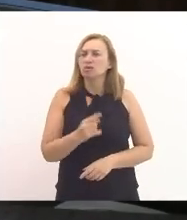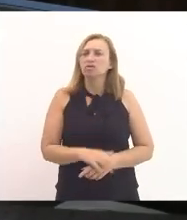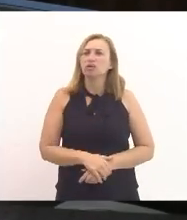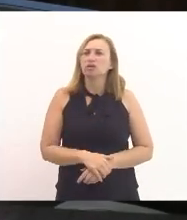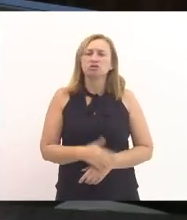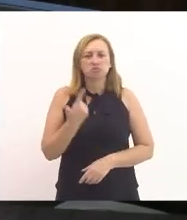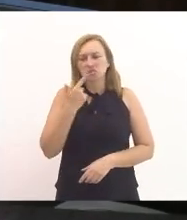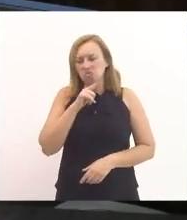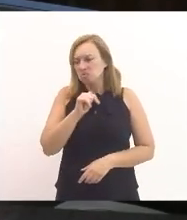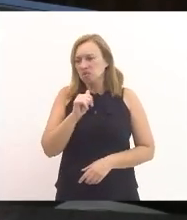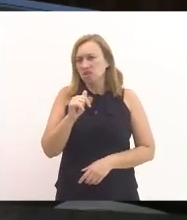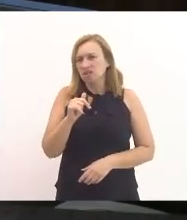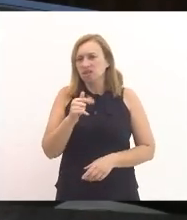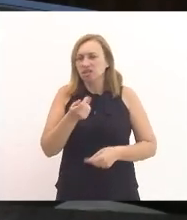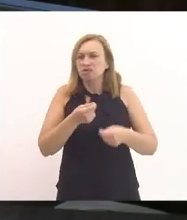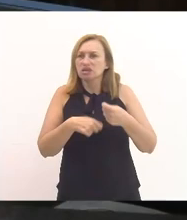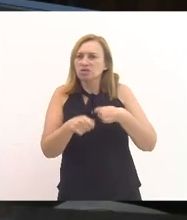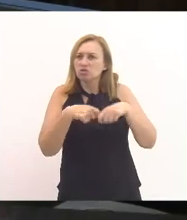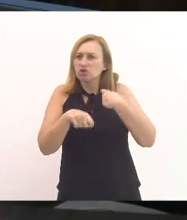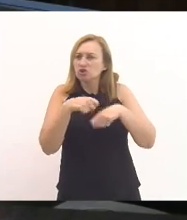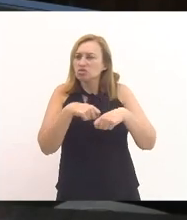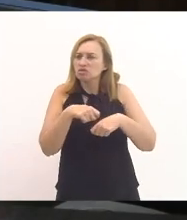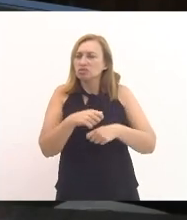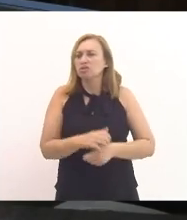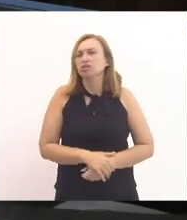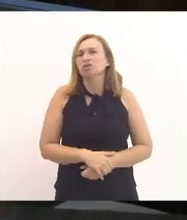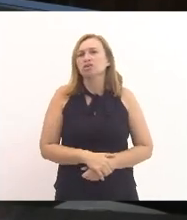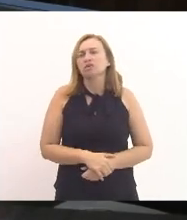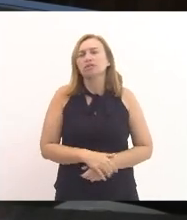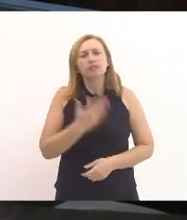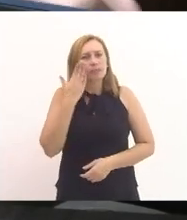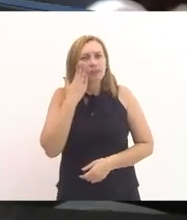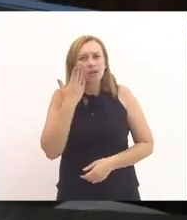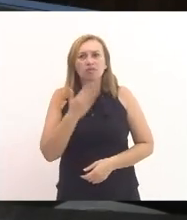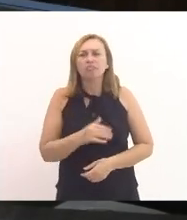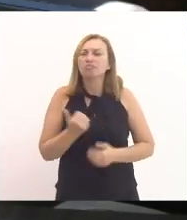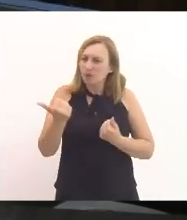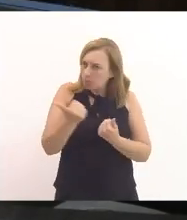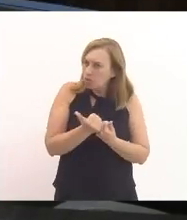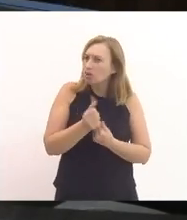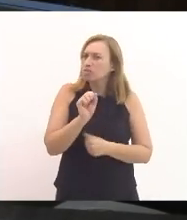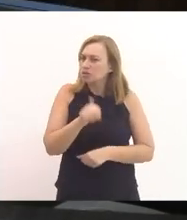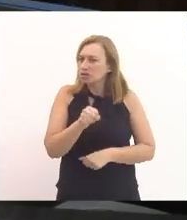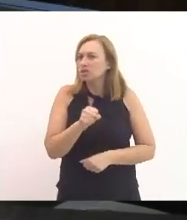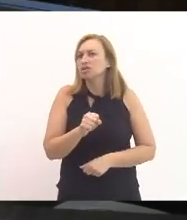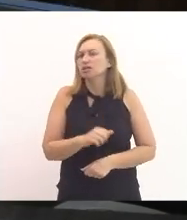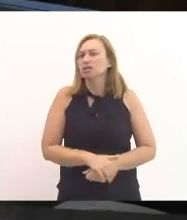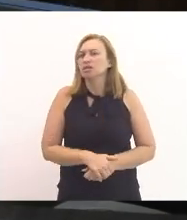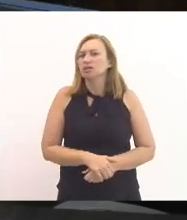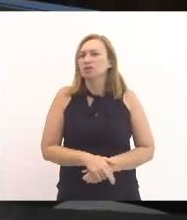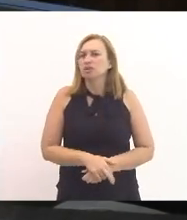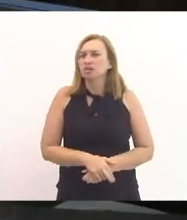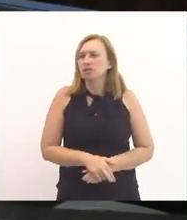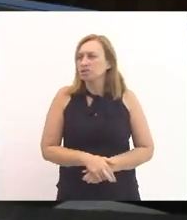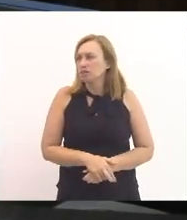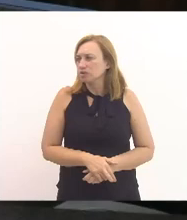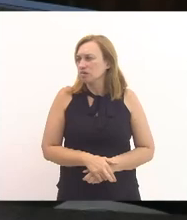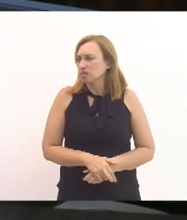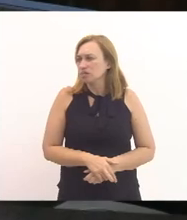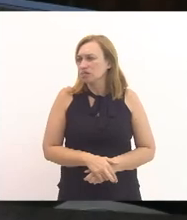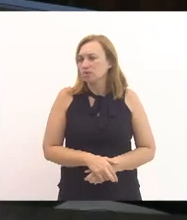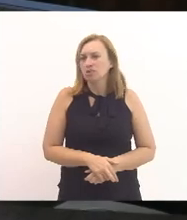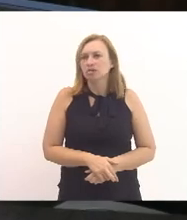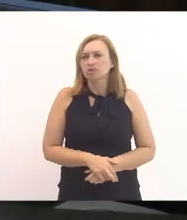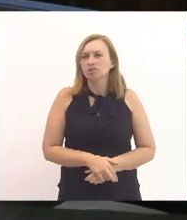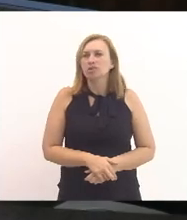não conheço muito desse negócio administrativo Ah entendeu e apoiou tomar que apoiou é isso